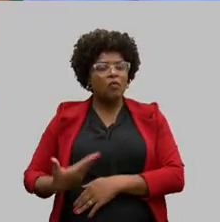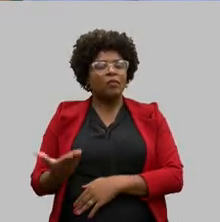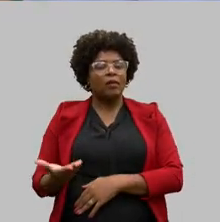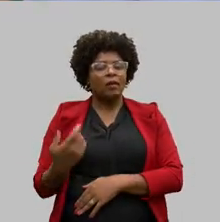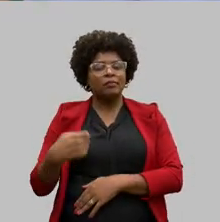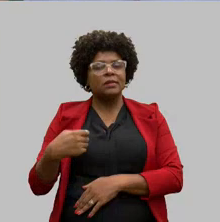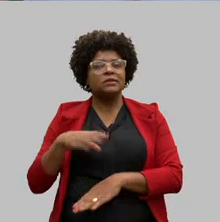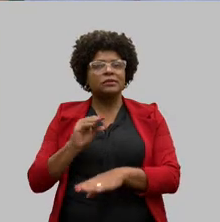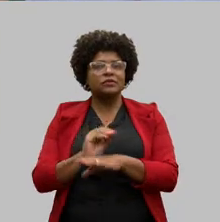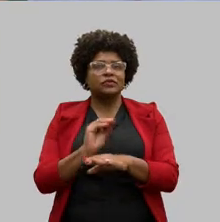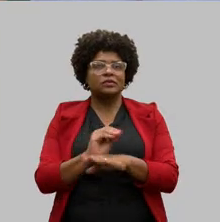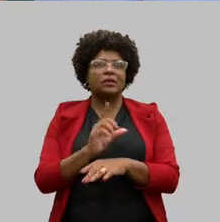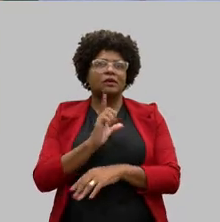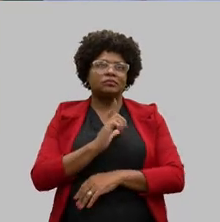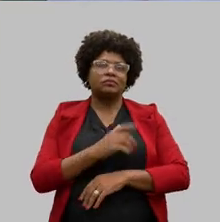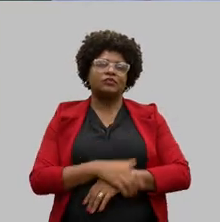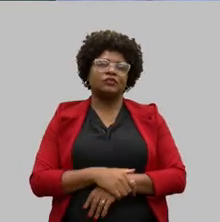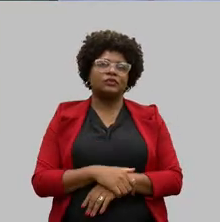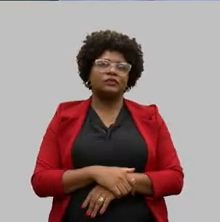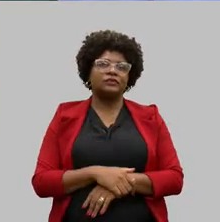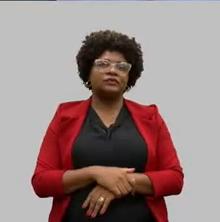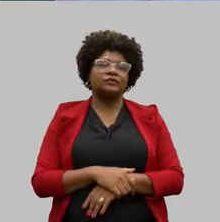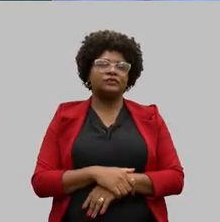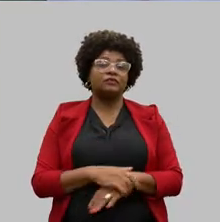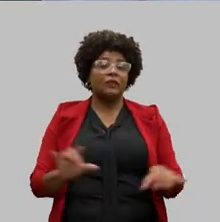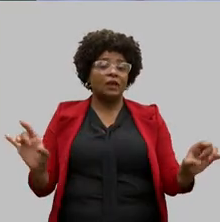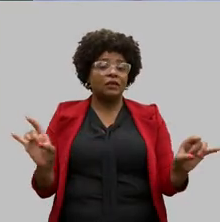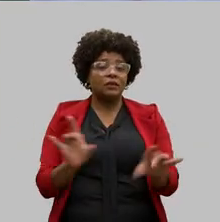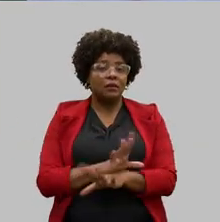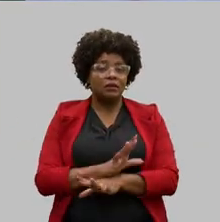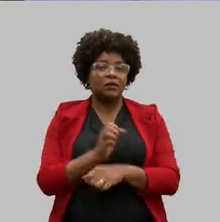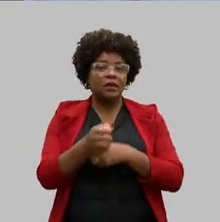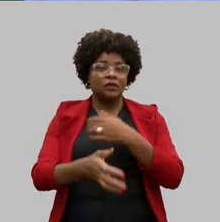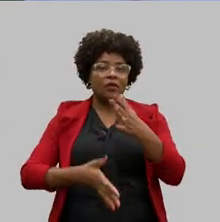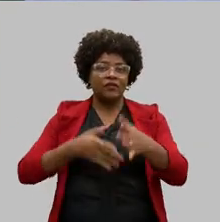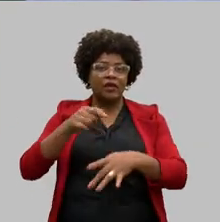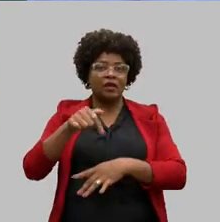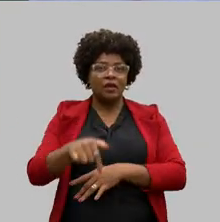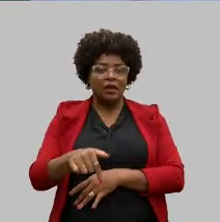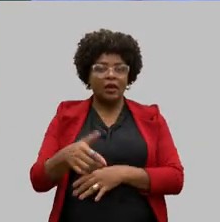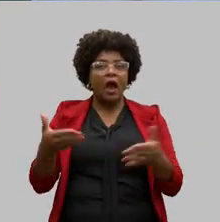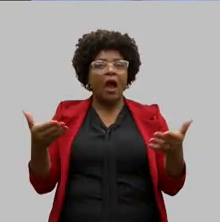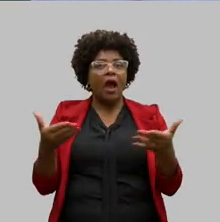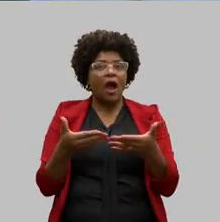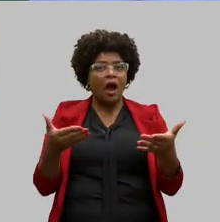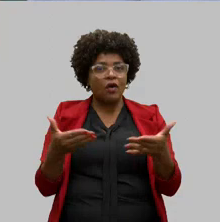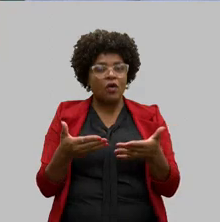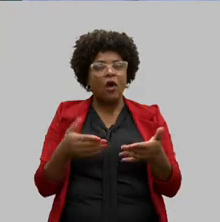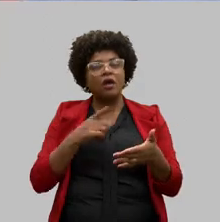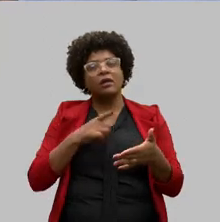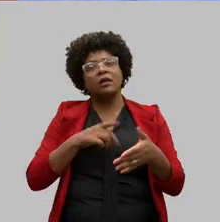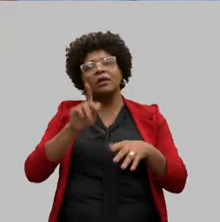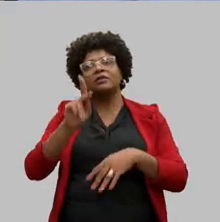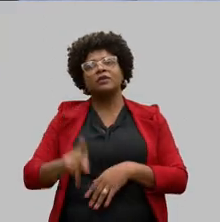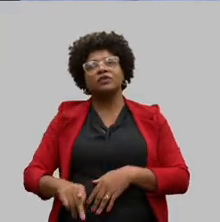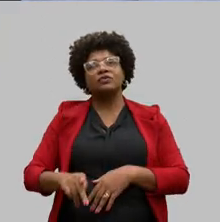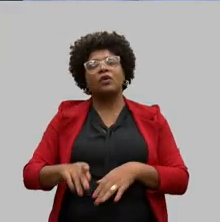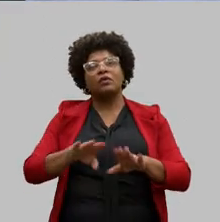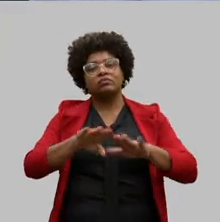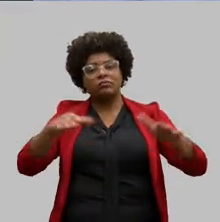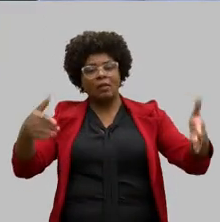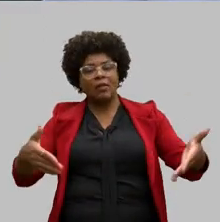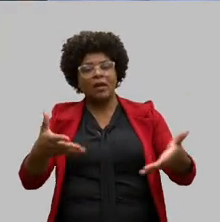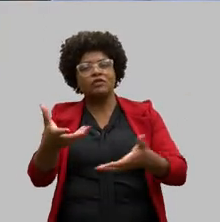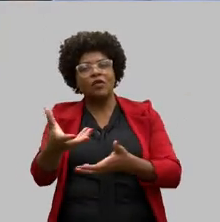cuidado eh encerrada aqui as falas dos parlamentares presentes a gente vai passar a ouvir aqui os convidados da mesa